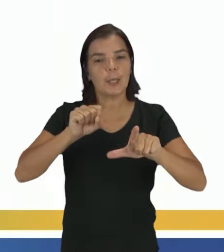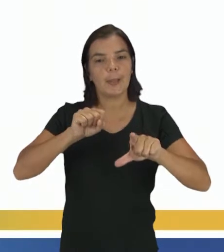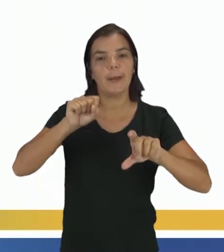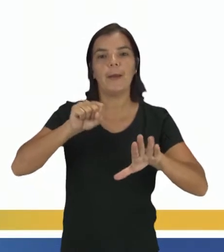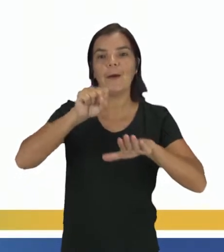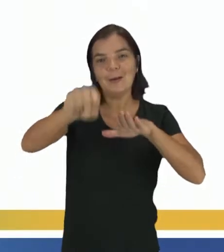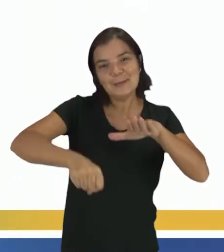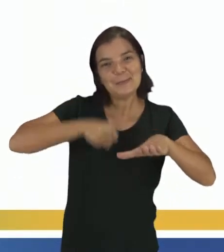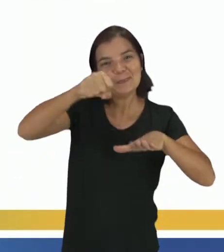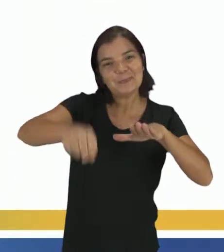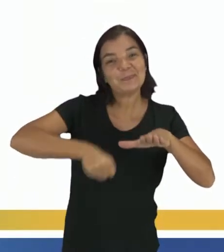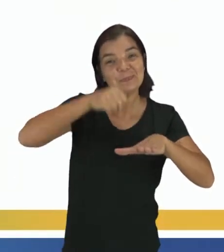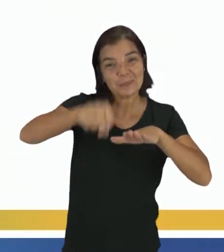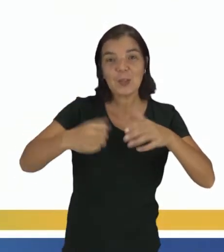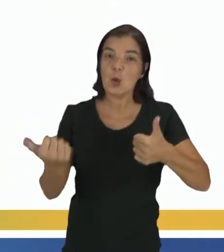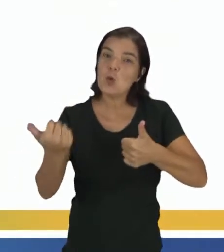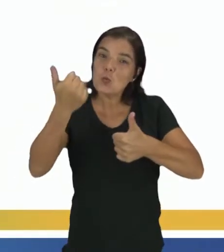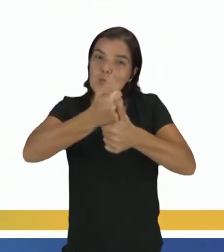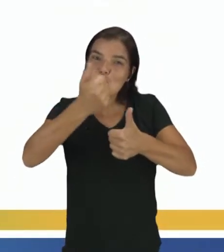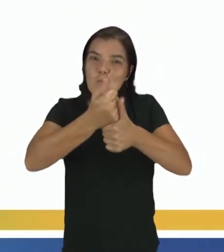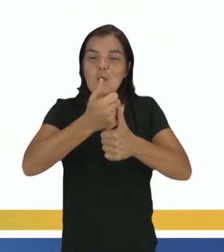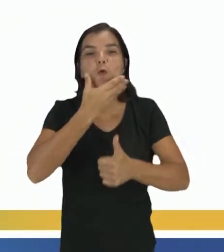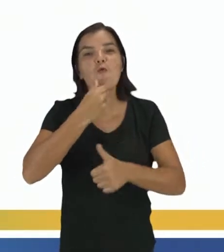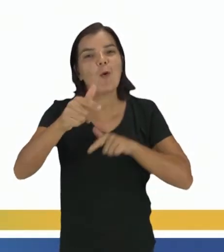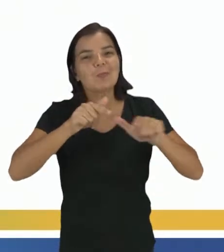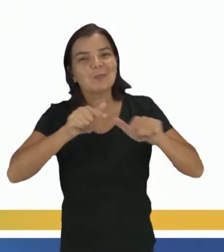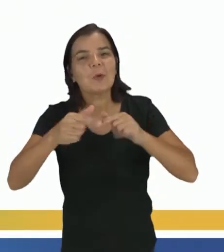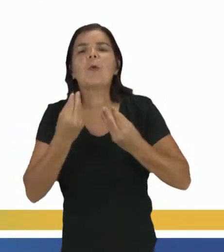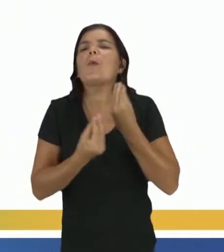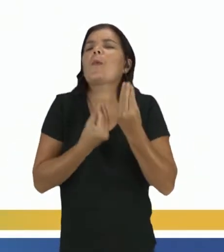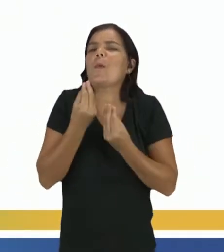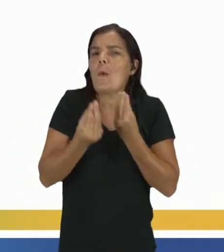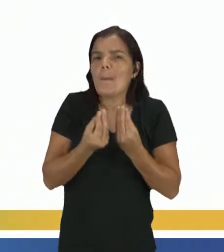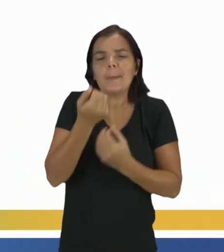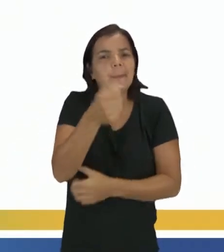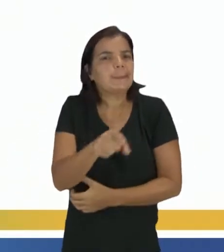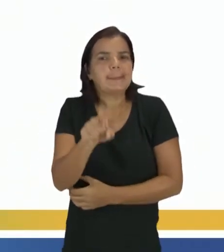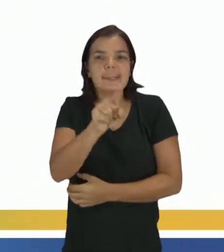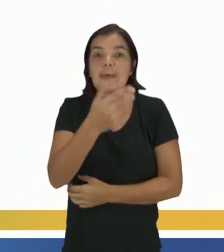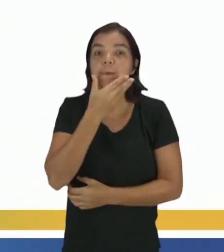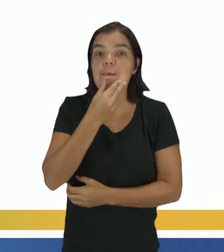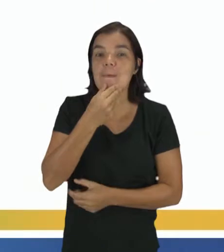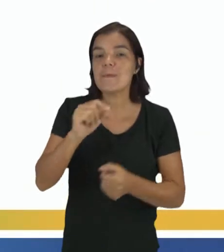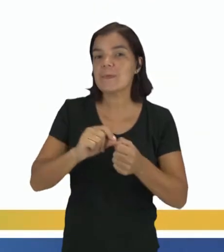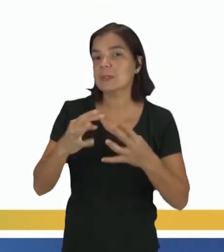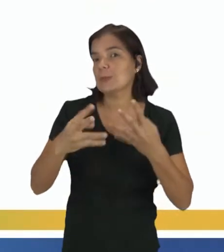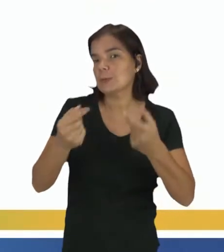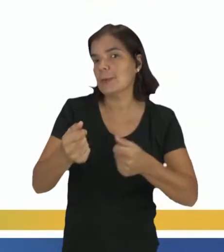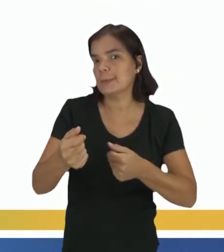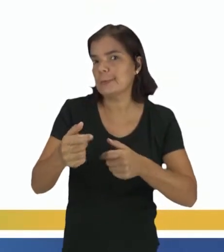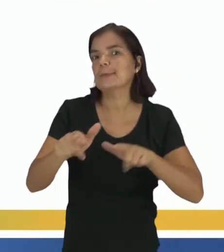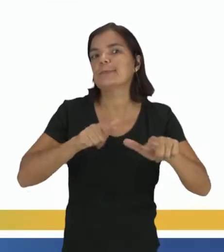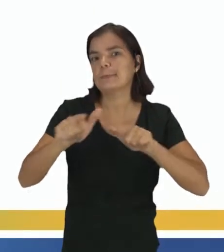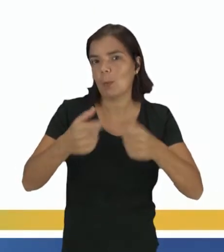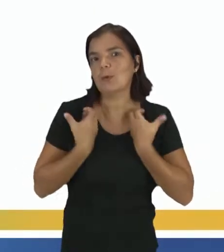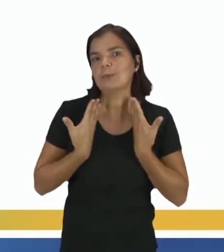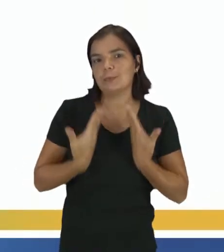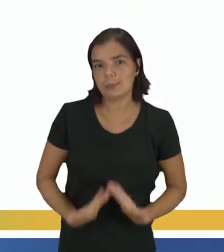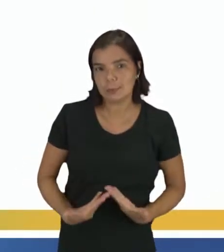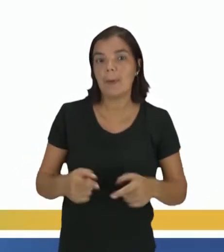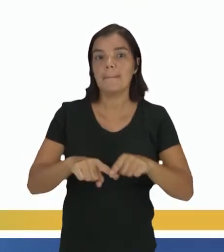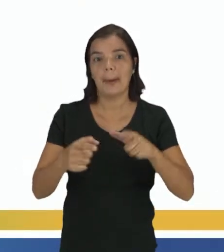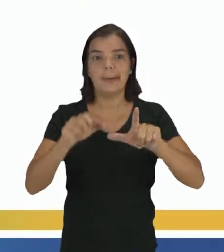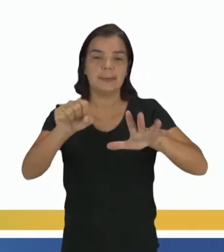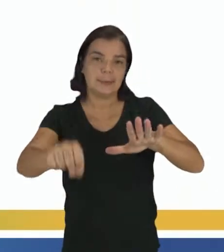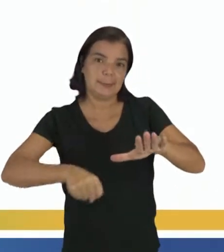ela substitui o trabalho do homem. De que forma? Não é mais necessário que o homem faça todo um trabalho exaustivo. A máquina